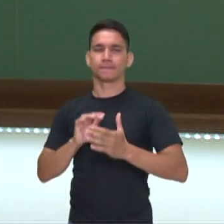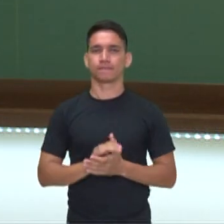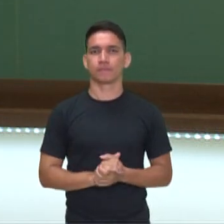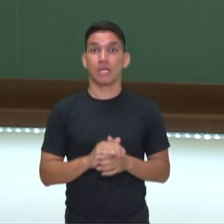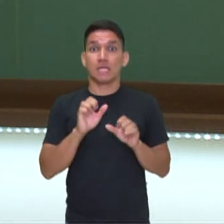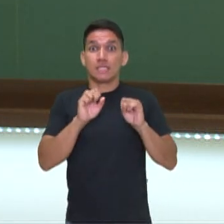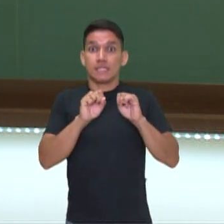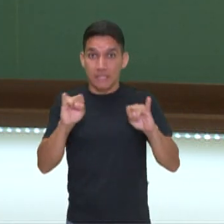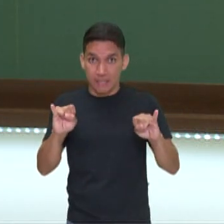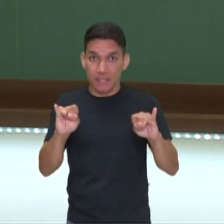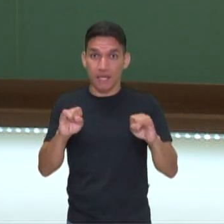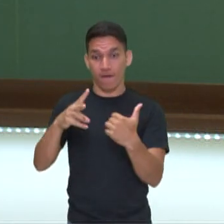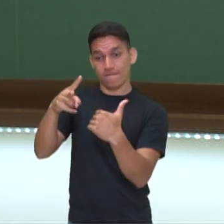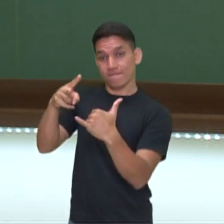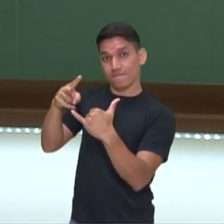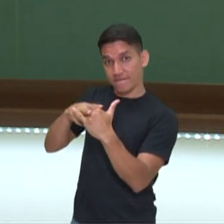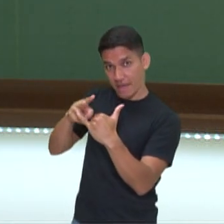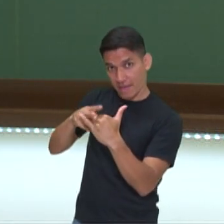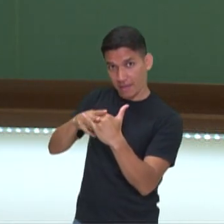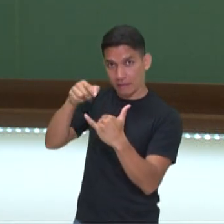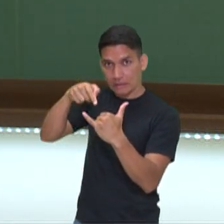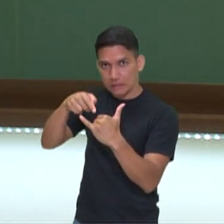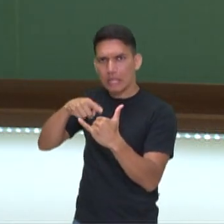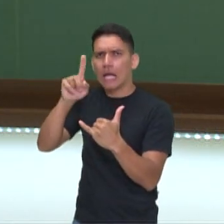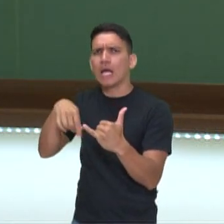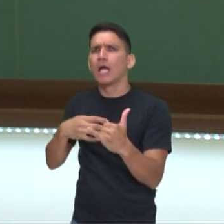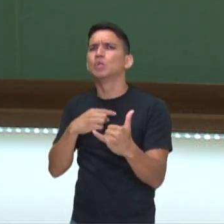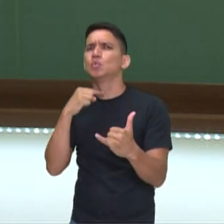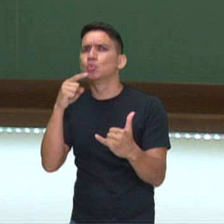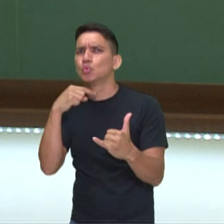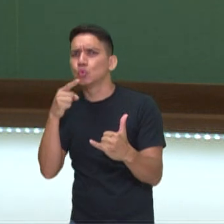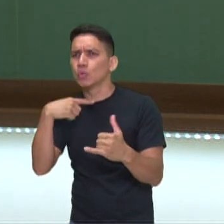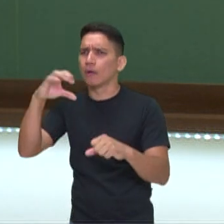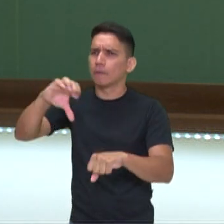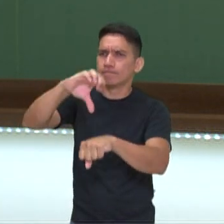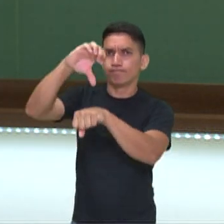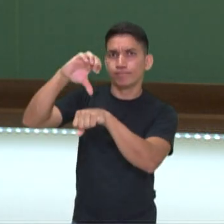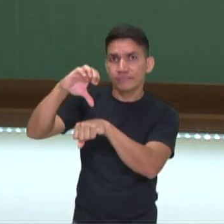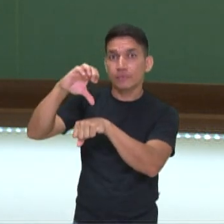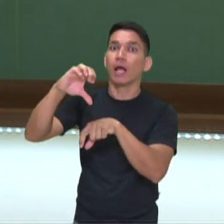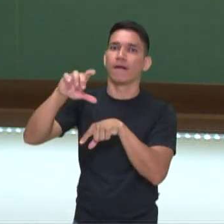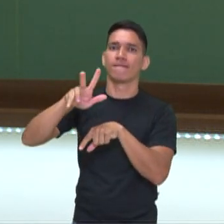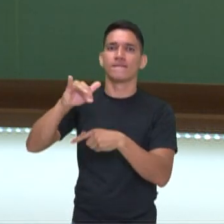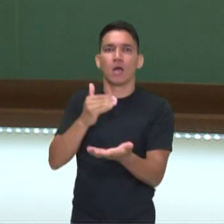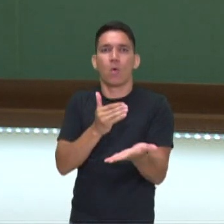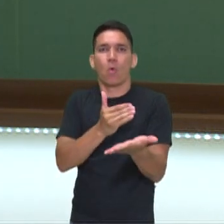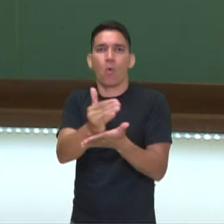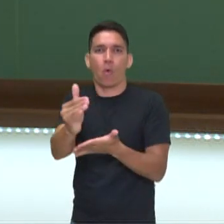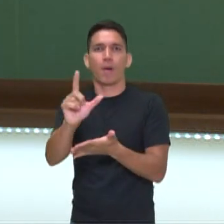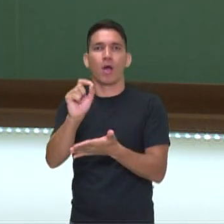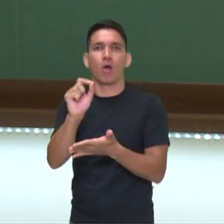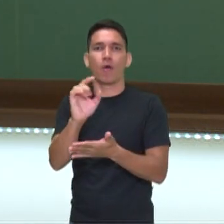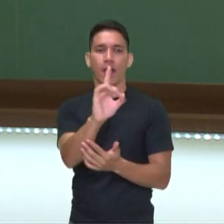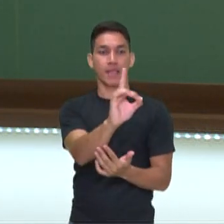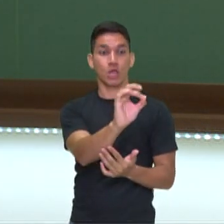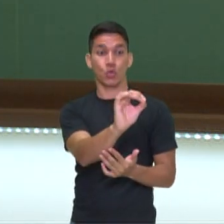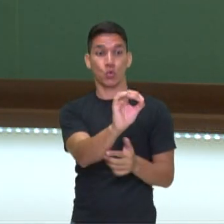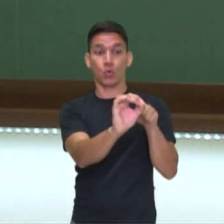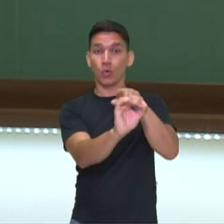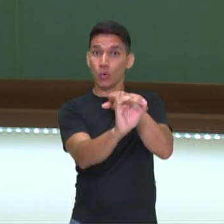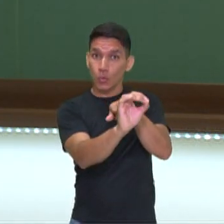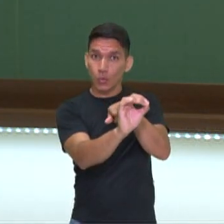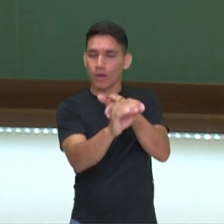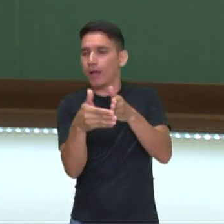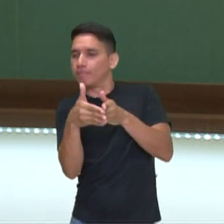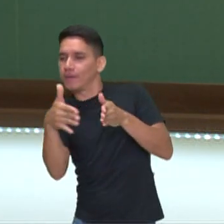é interrogativa, nós vamos fazer o quê? Iniciar a nossa frase com o auxiliar do para as pessoas do singular